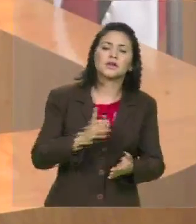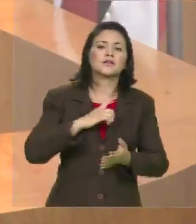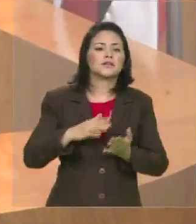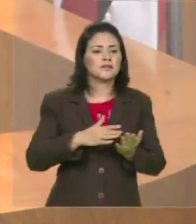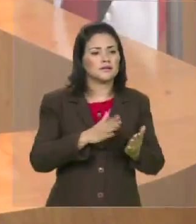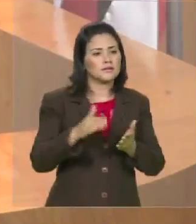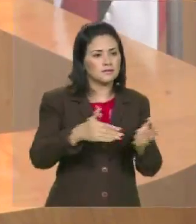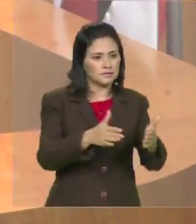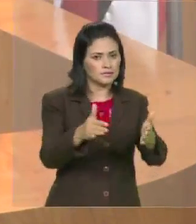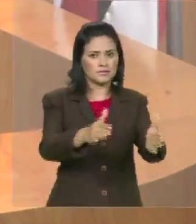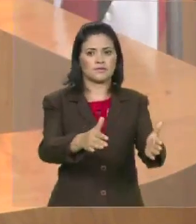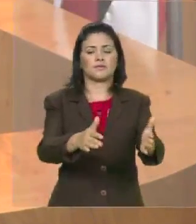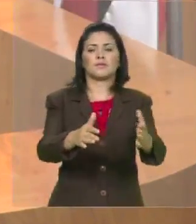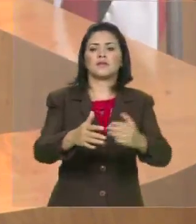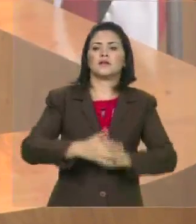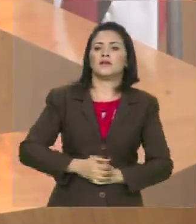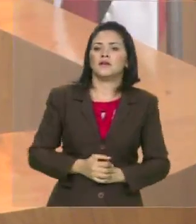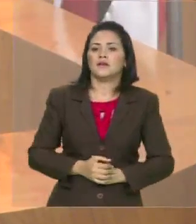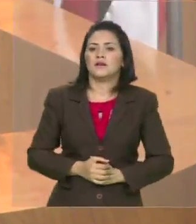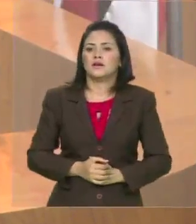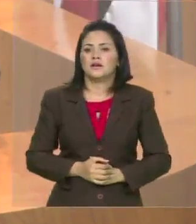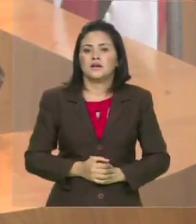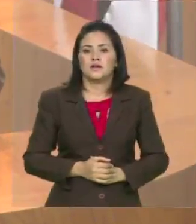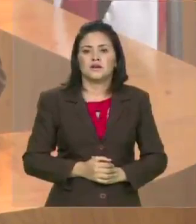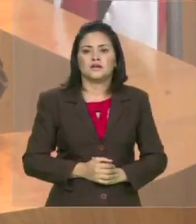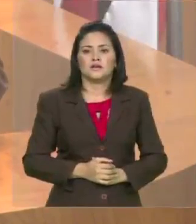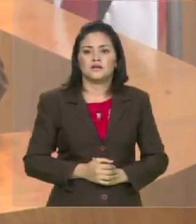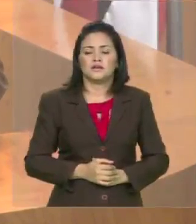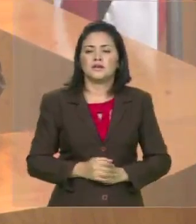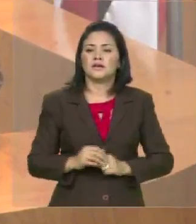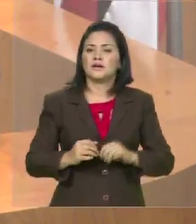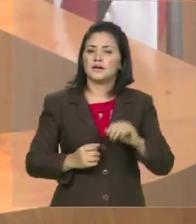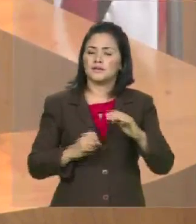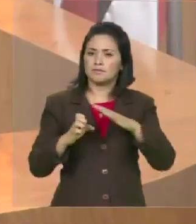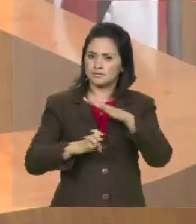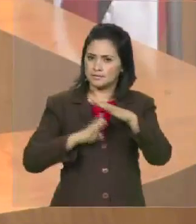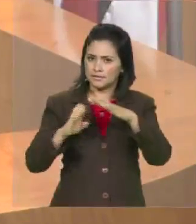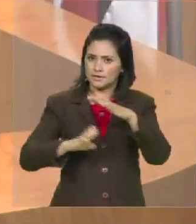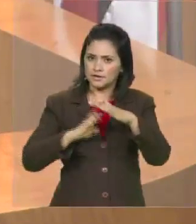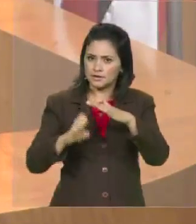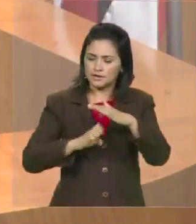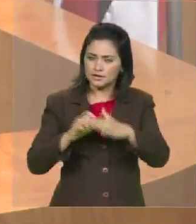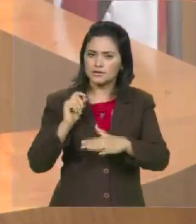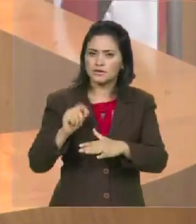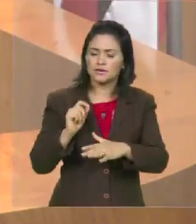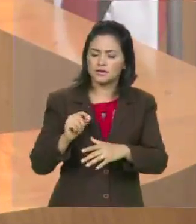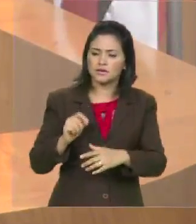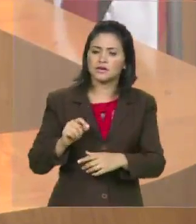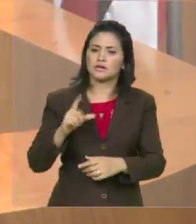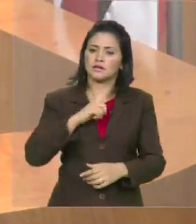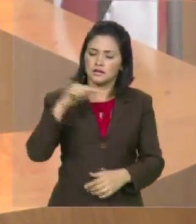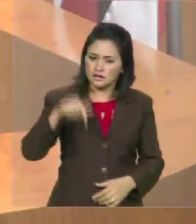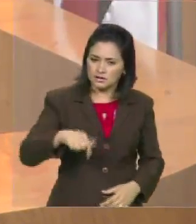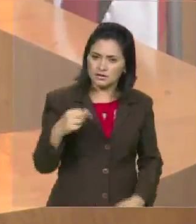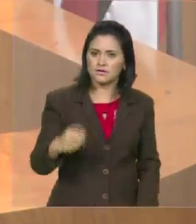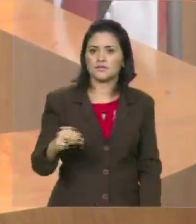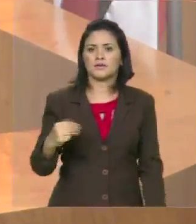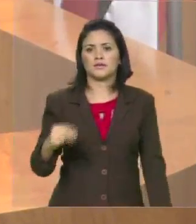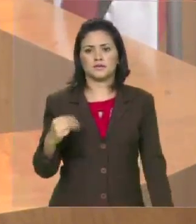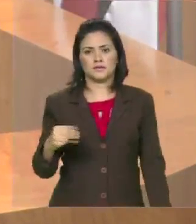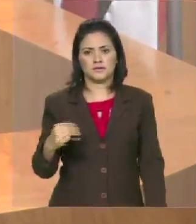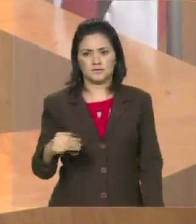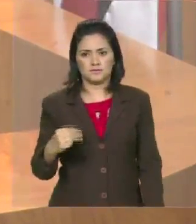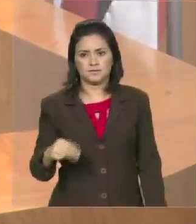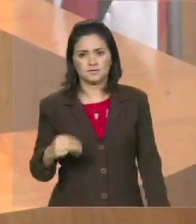das condições que nós reunimos hoje aqui, das grandes empresas que estão instaladas no Maranhão. Temos know-how, escoamento de produção, e em